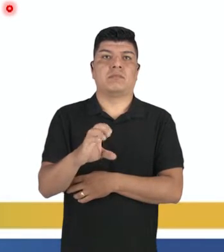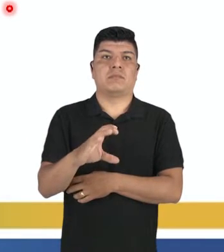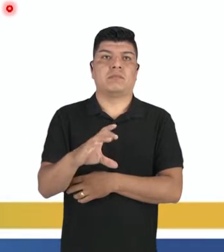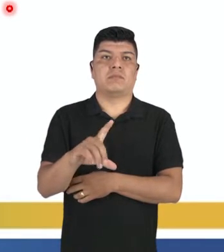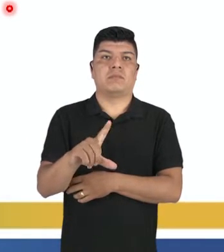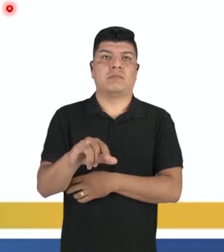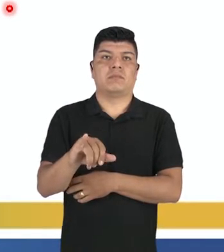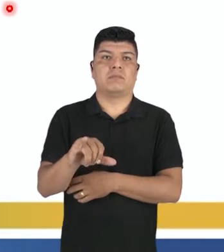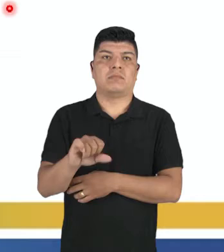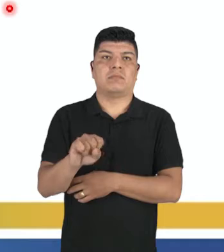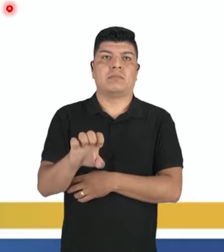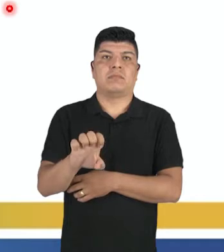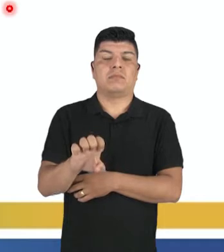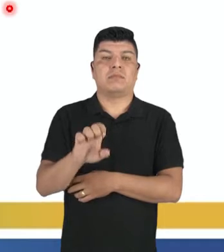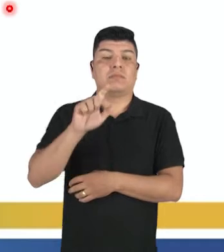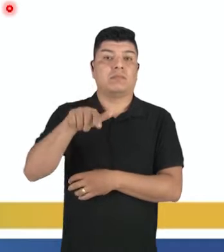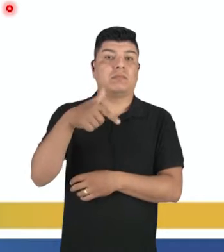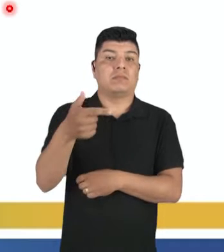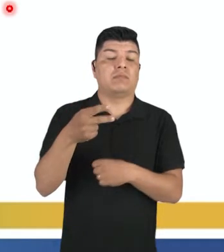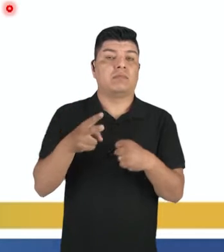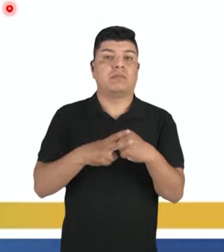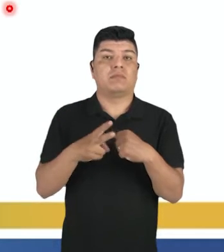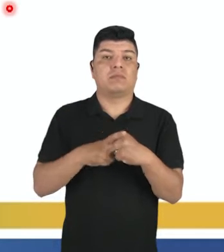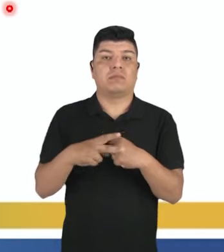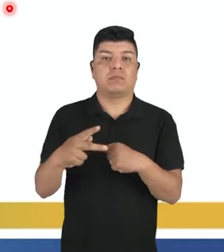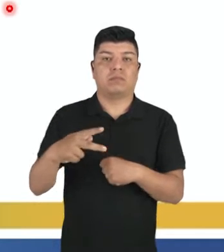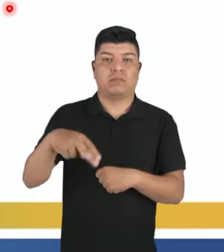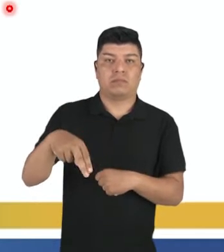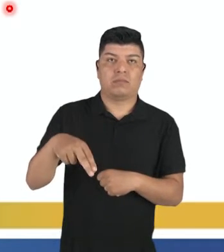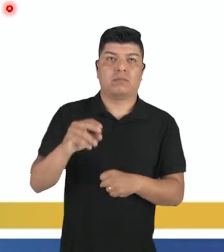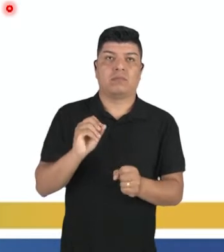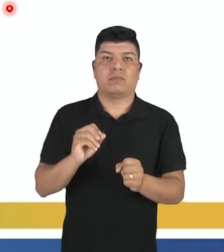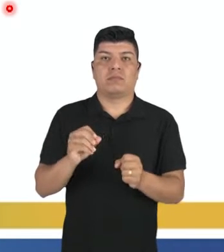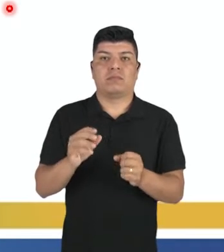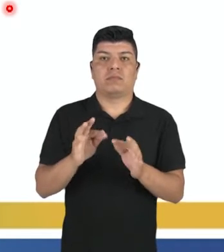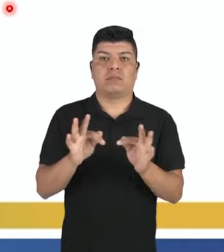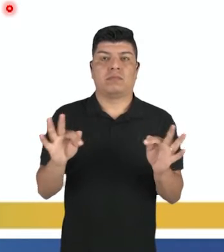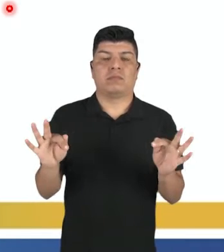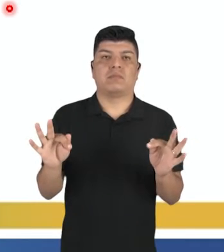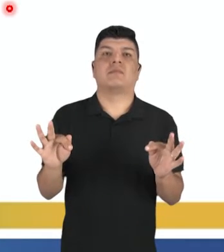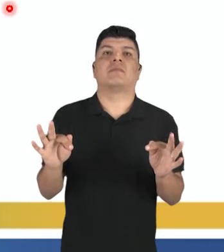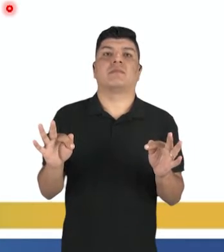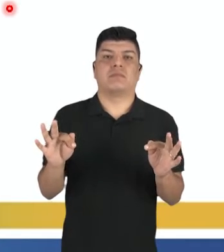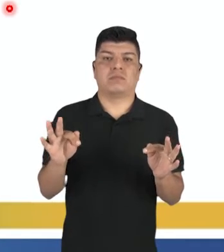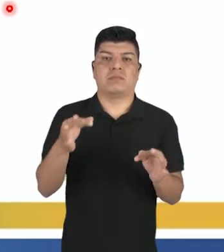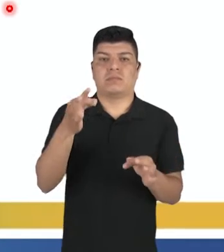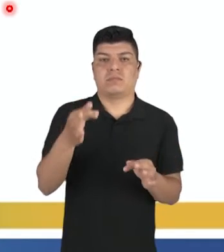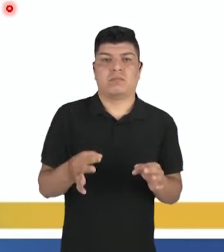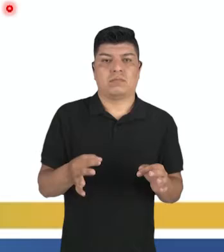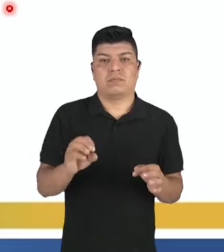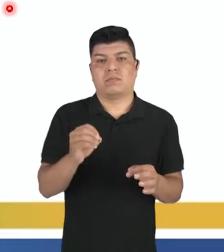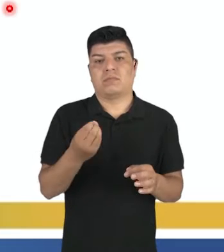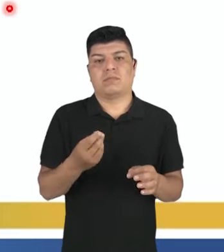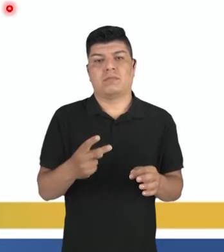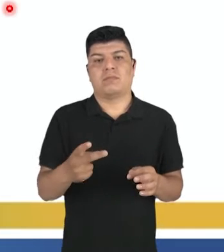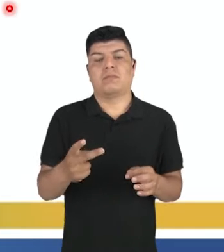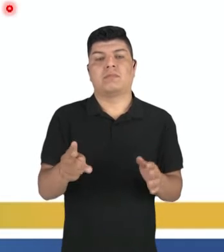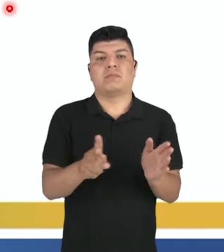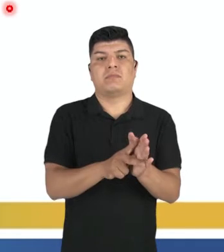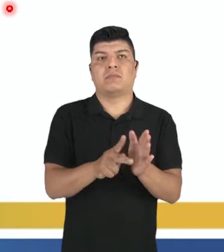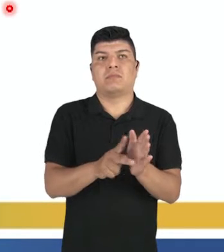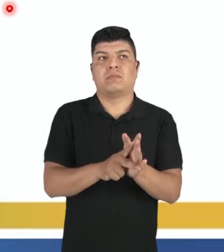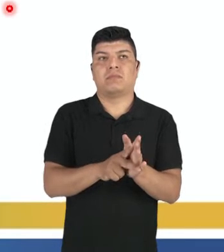colocado depois do verbo, o que acontece quando este estiver no imperativo, afirmativo ou infinitivo